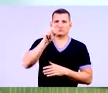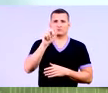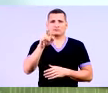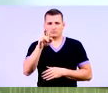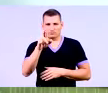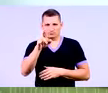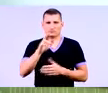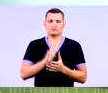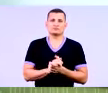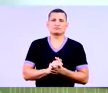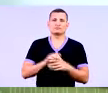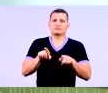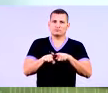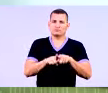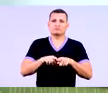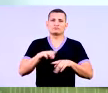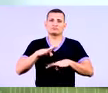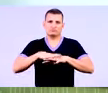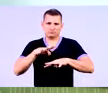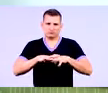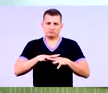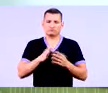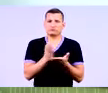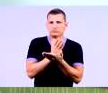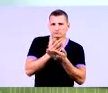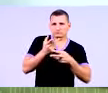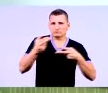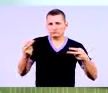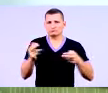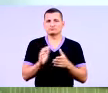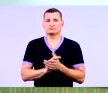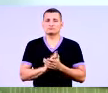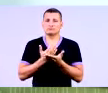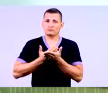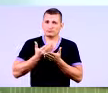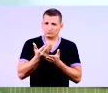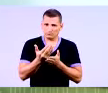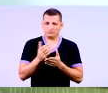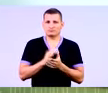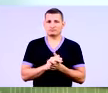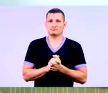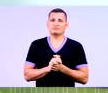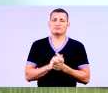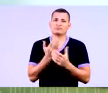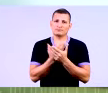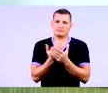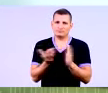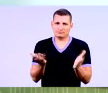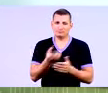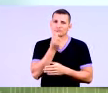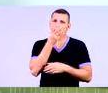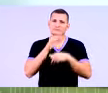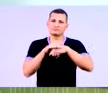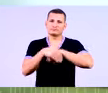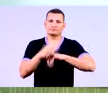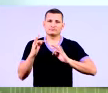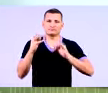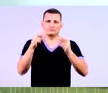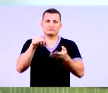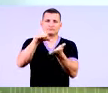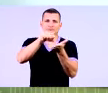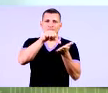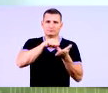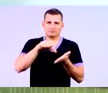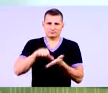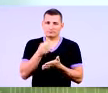e operações aritméticas pra isso vamos iniciar a nossa noite dando boa noite pra todos os pólos um boa noite pra você que